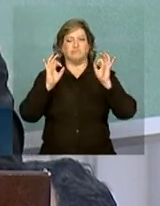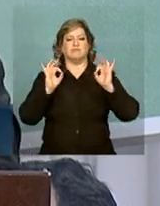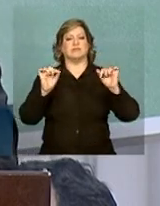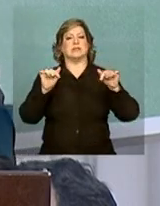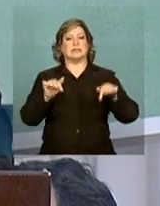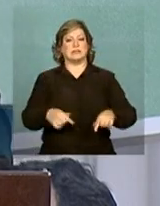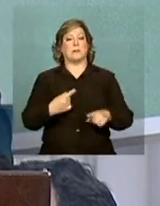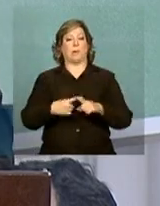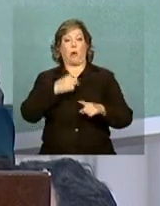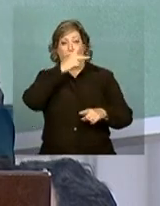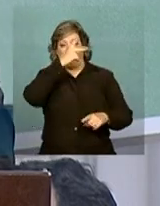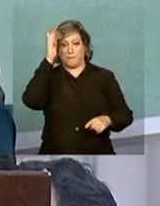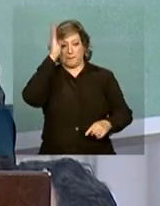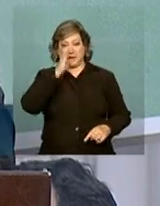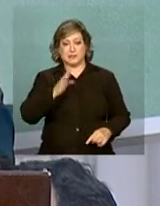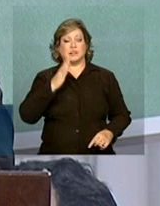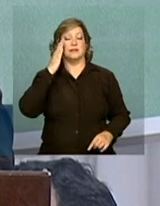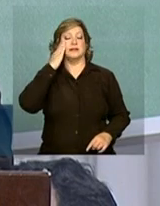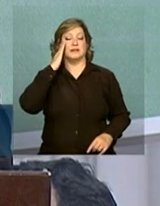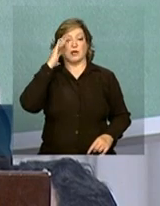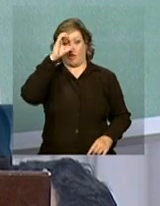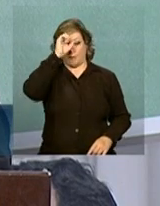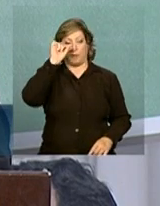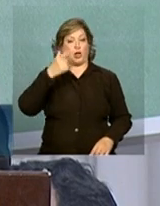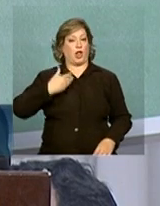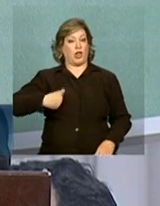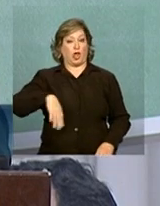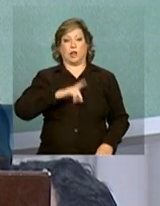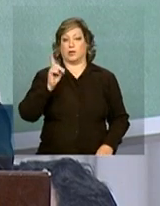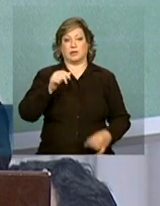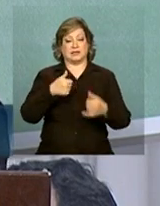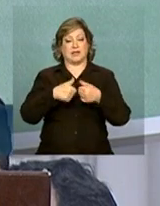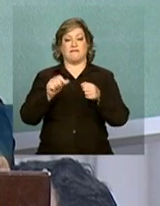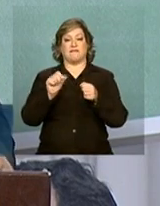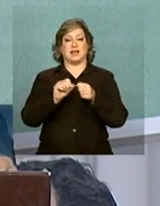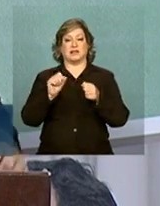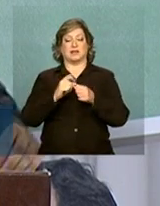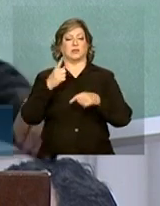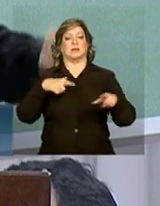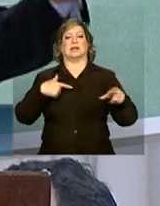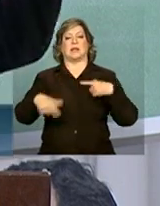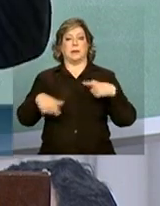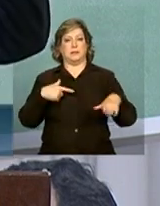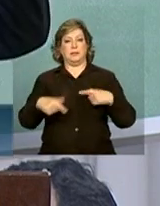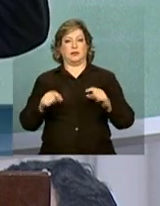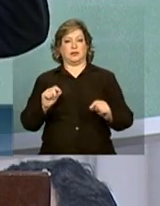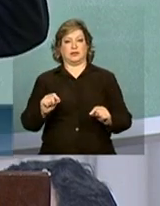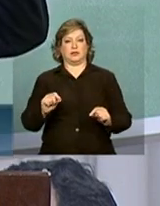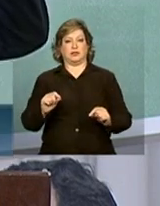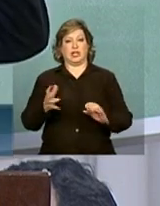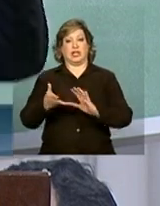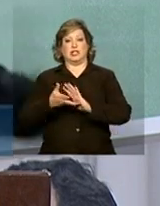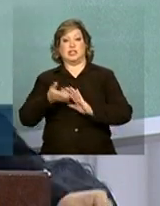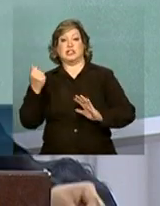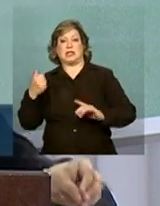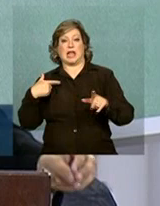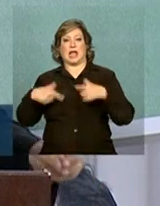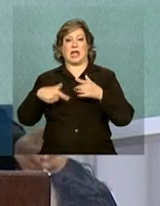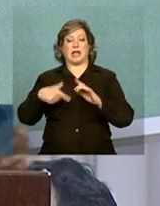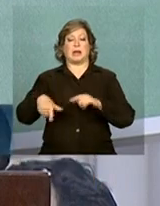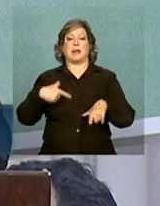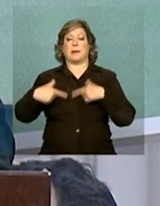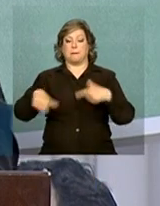e compreende que nós não estamos fazendo uma ação que não tira de um lado emprego de nenhum